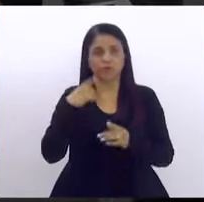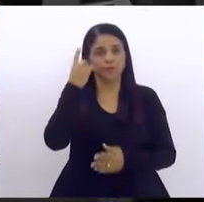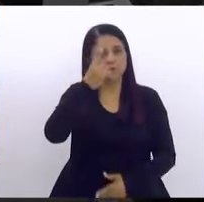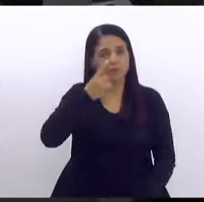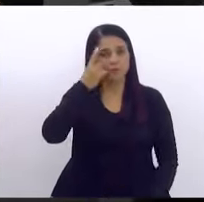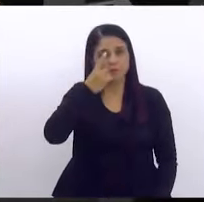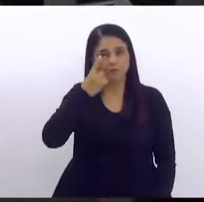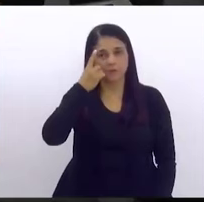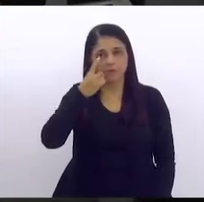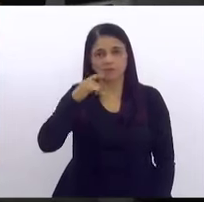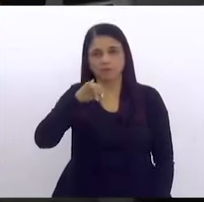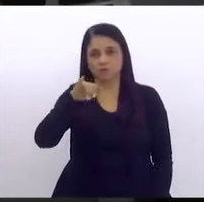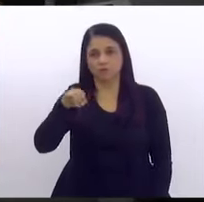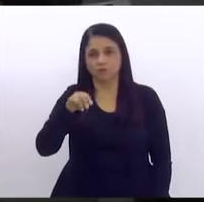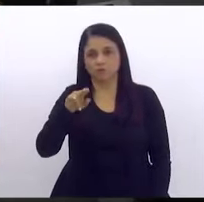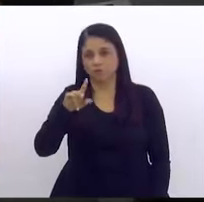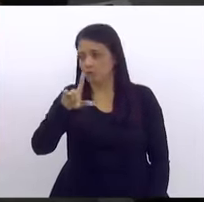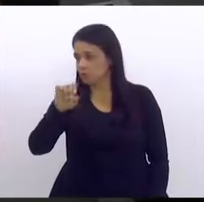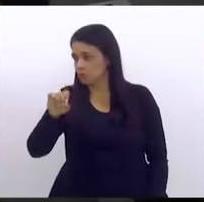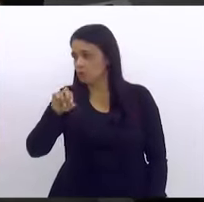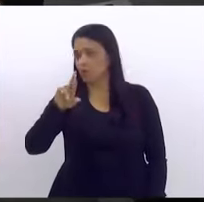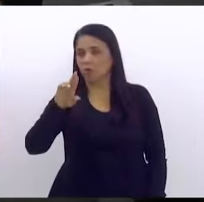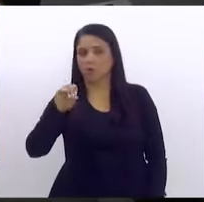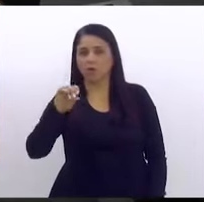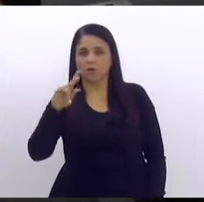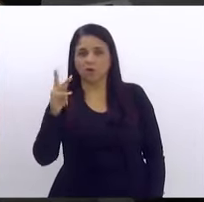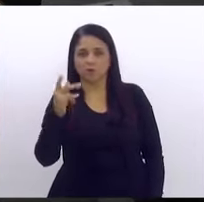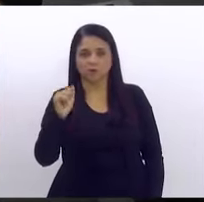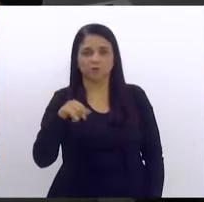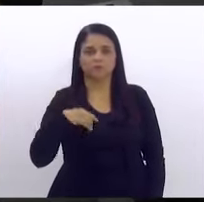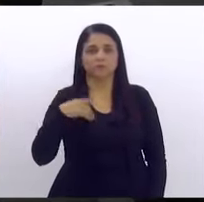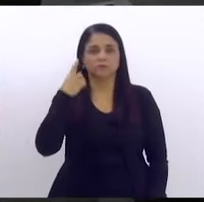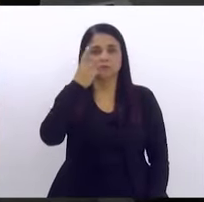Deputado Júlio Rocha.